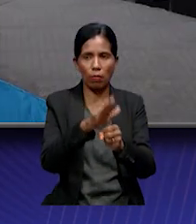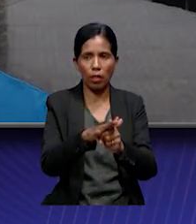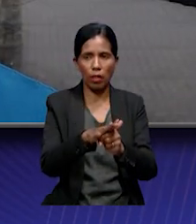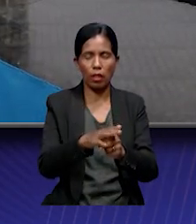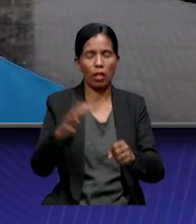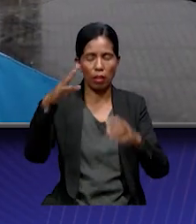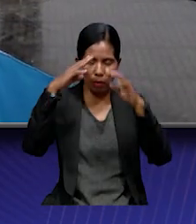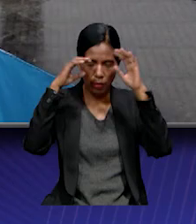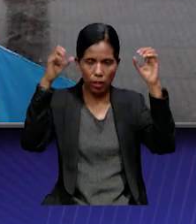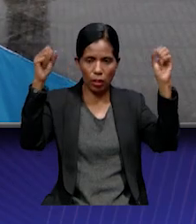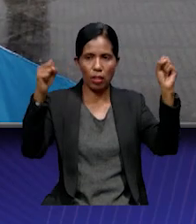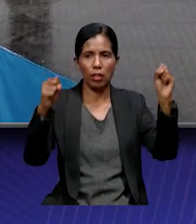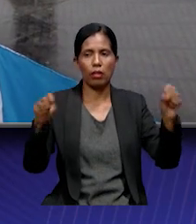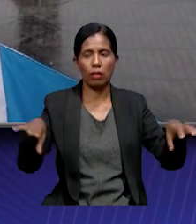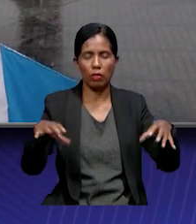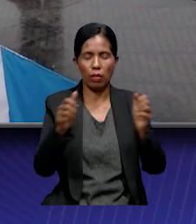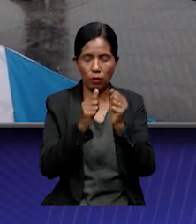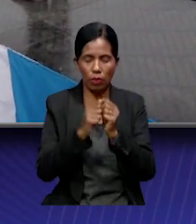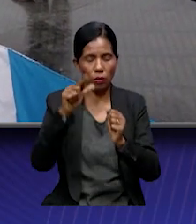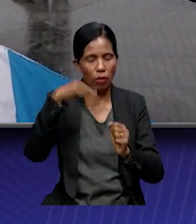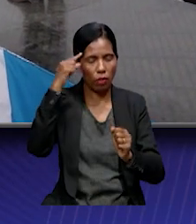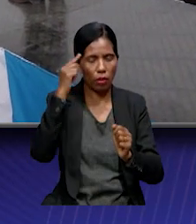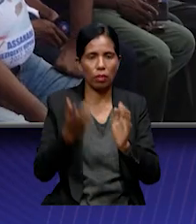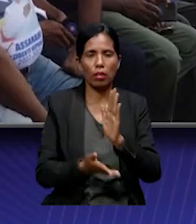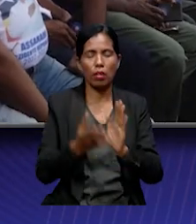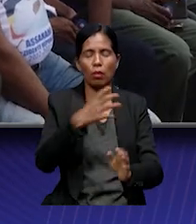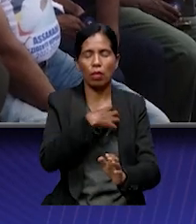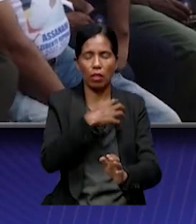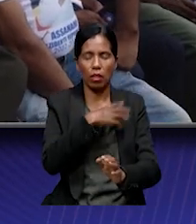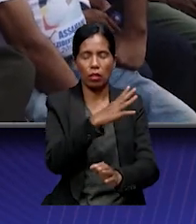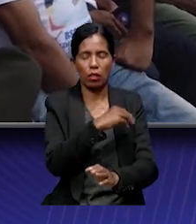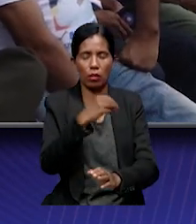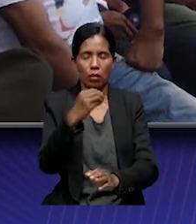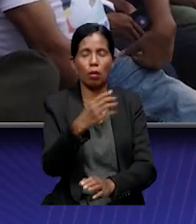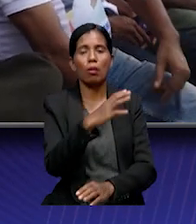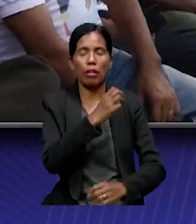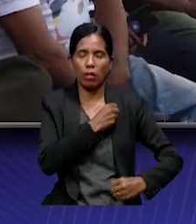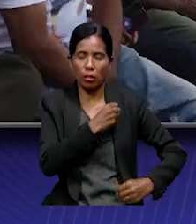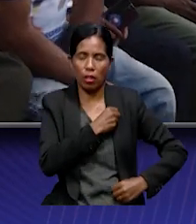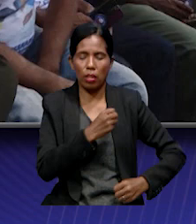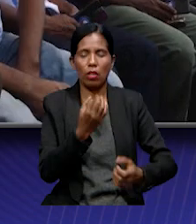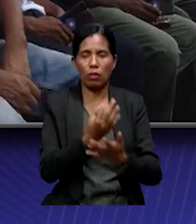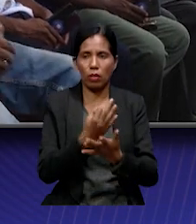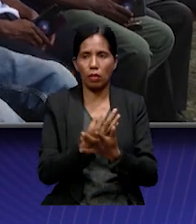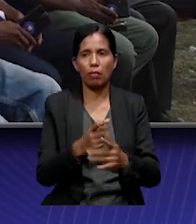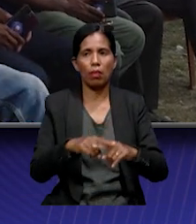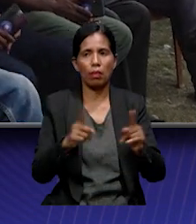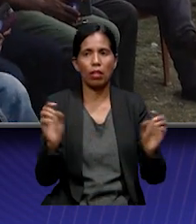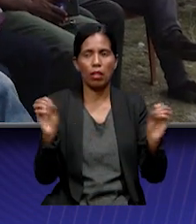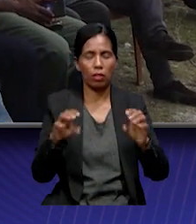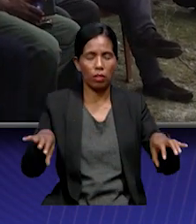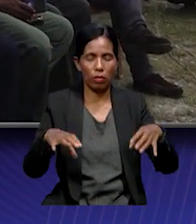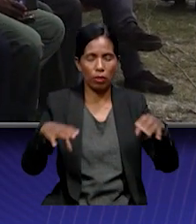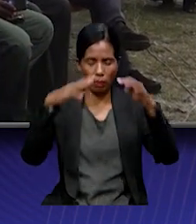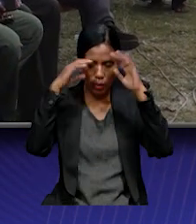ba presidente da república se coordena o governo atu assar PNTL no FFDTL ne salário. É mo baldean, mai bene lá o serviço presidente